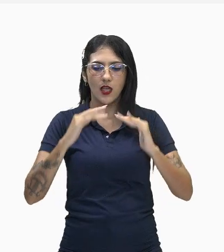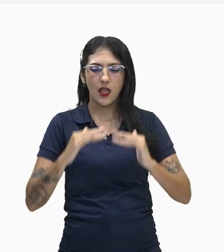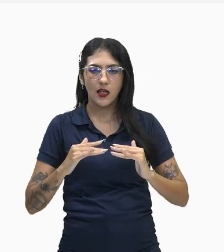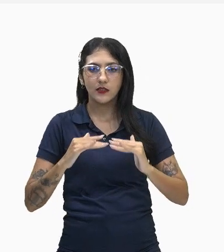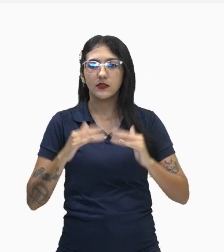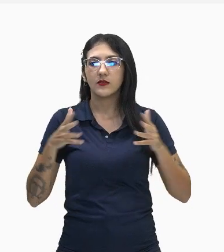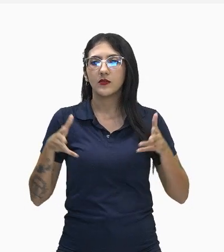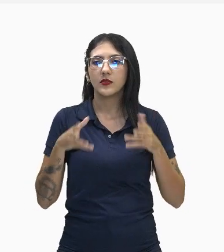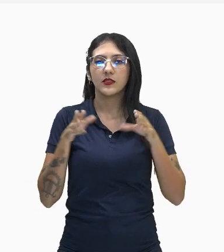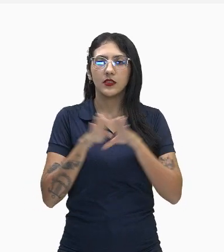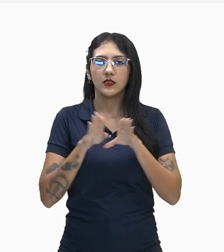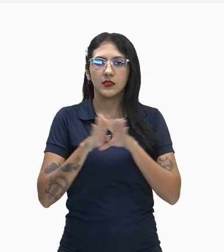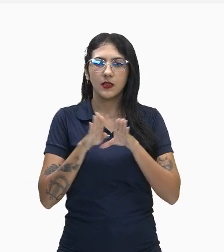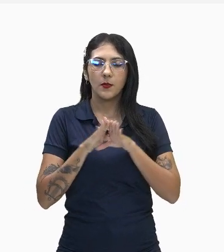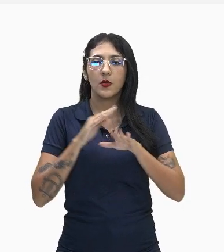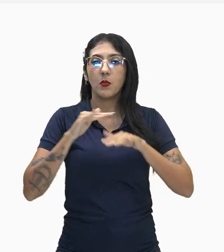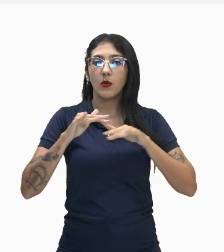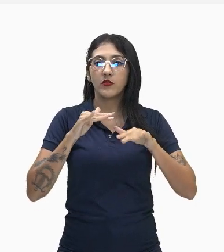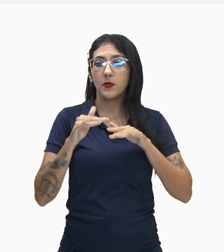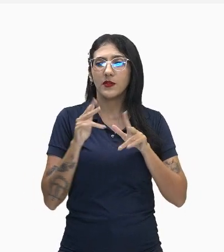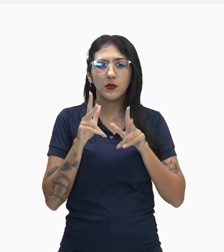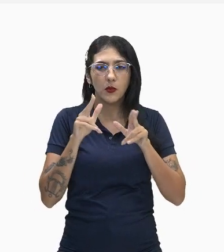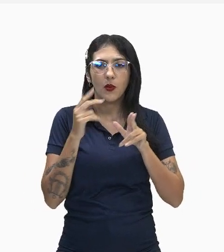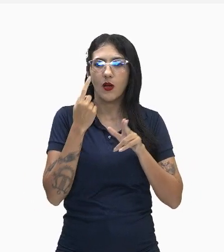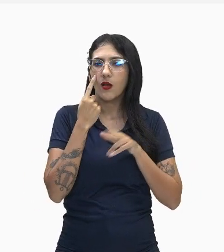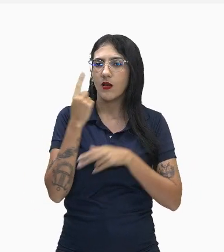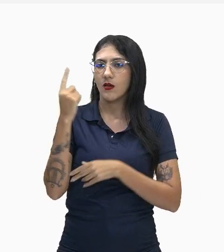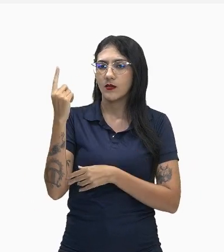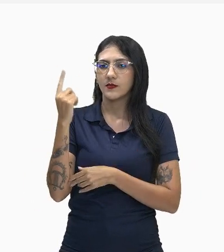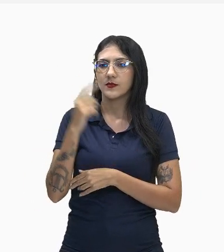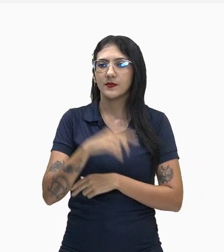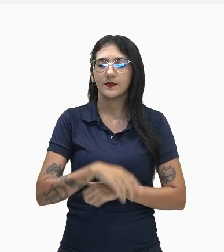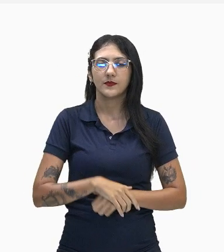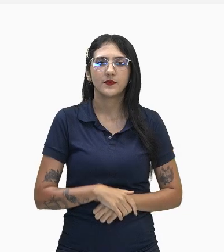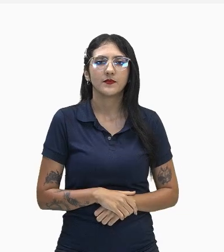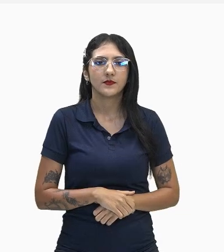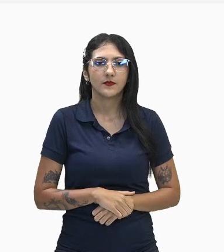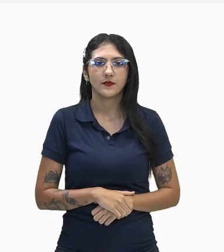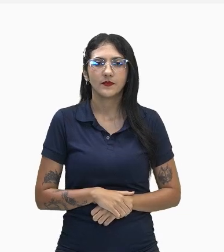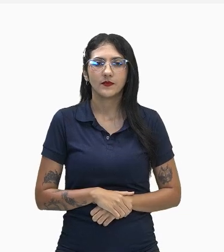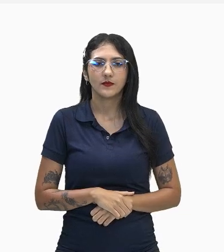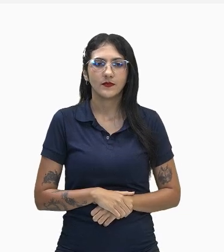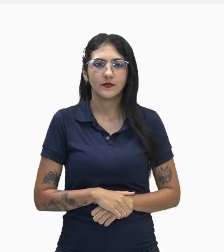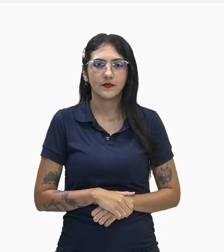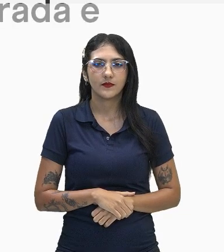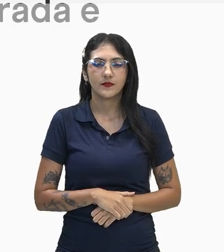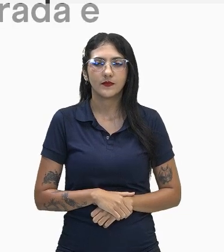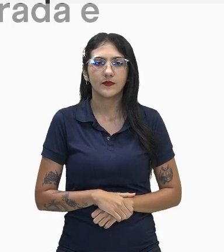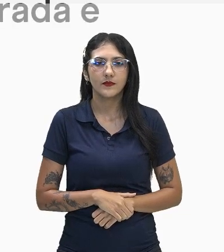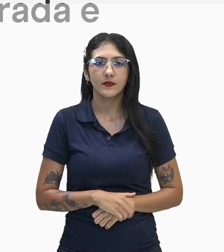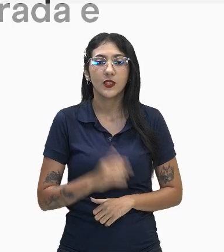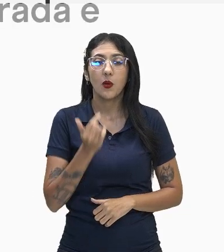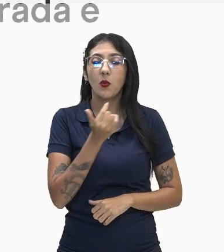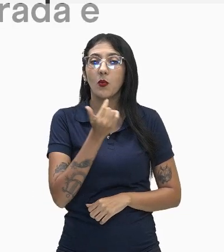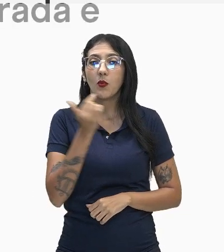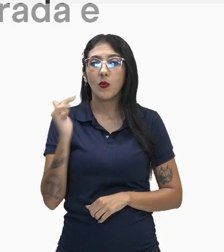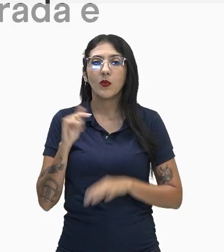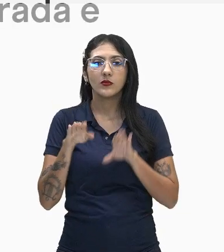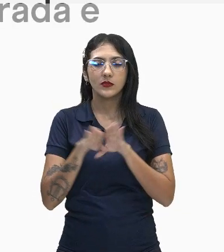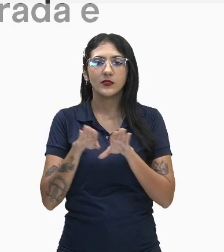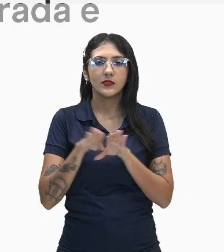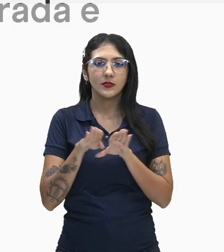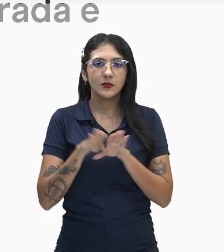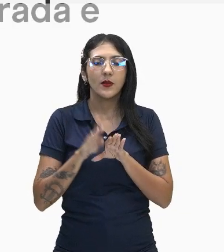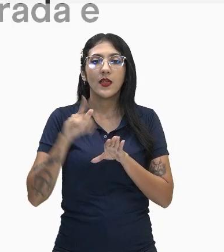movimentação das turbinas, como essa que vocês veem na imagem. Outra fonte de energia renovável é a energia geotérmica, que